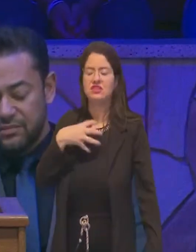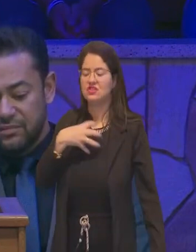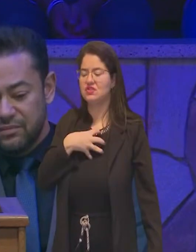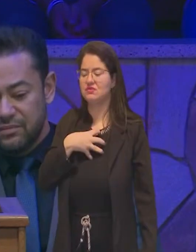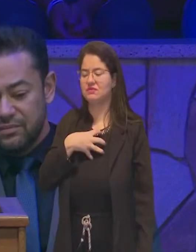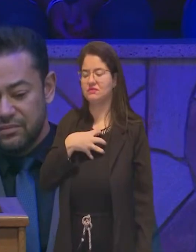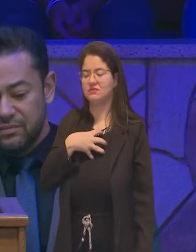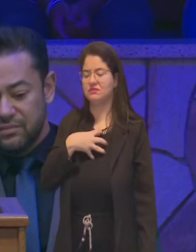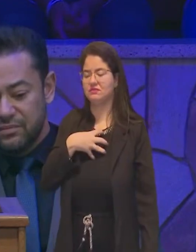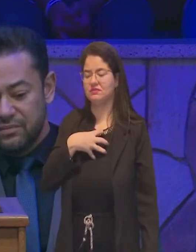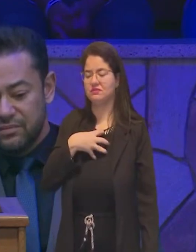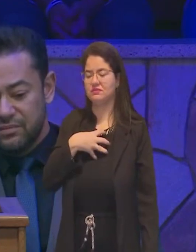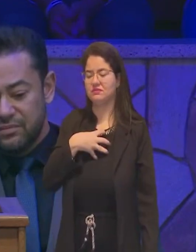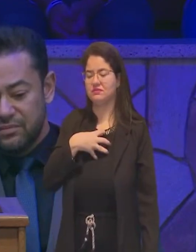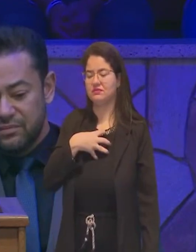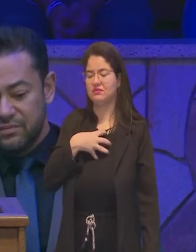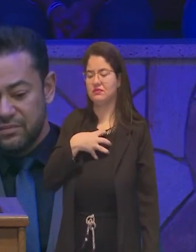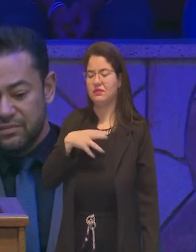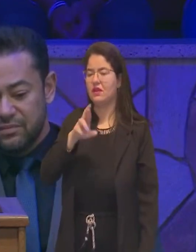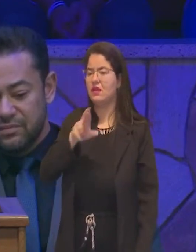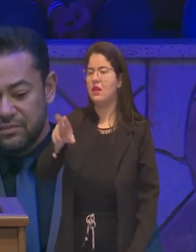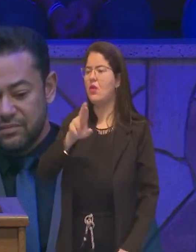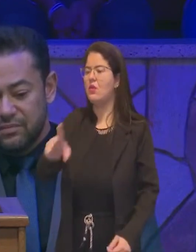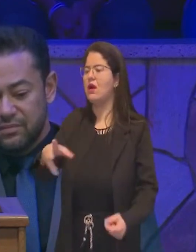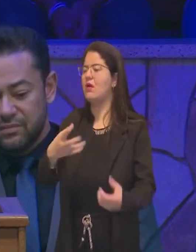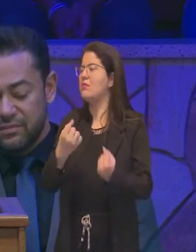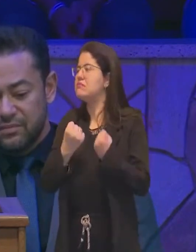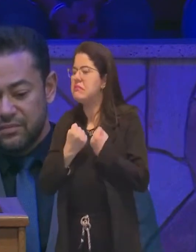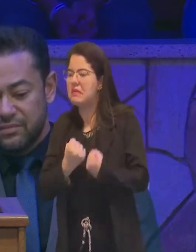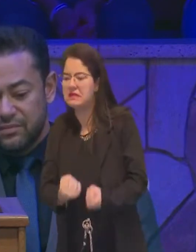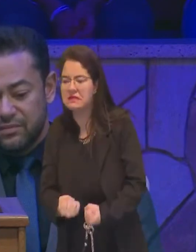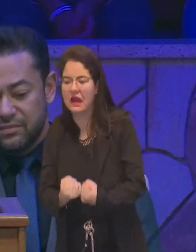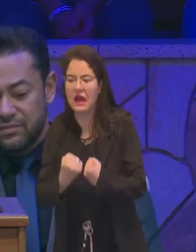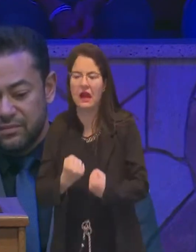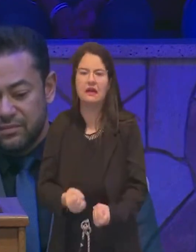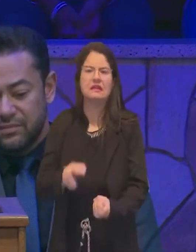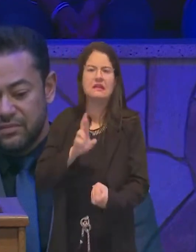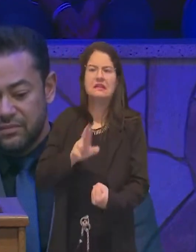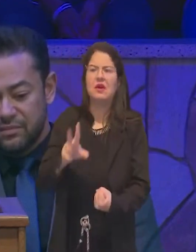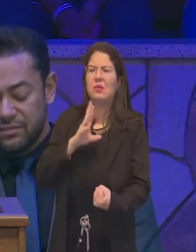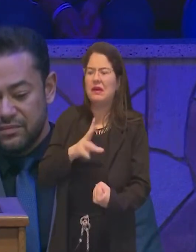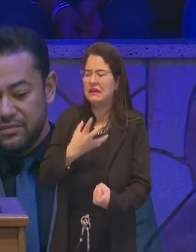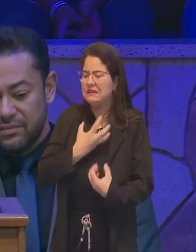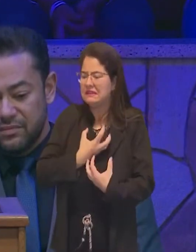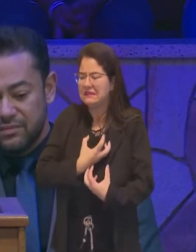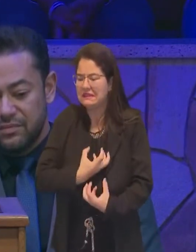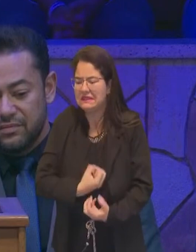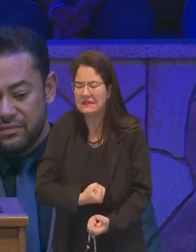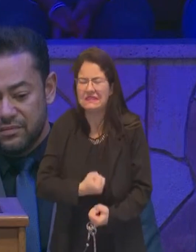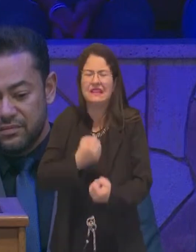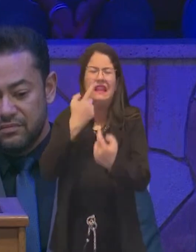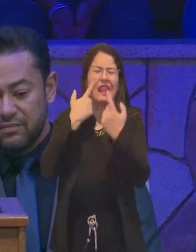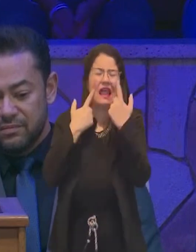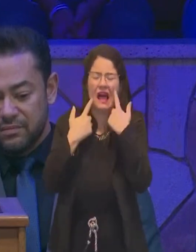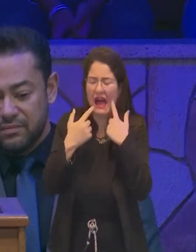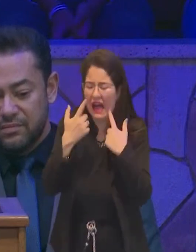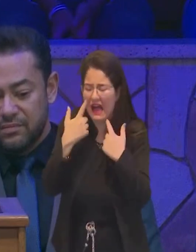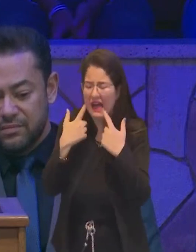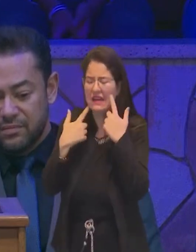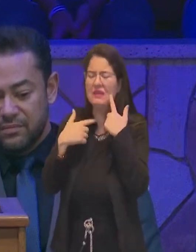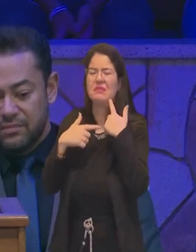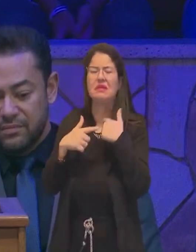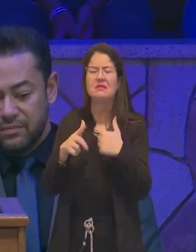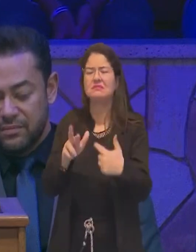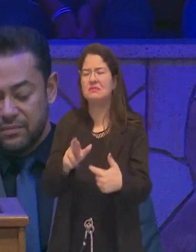não é o santo pesar, não é a contrição que nos leva às lágrimas, que aconteceu com o